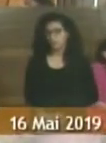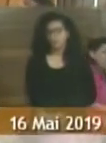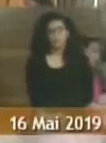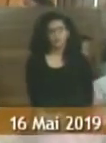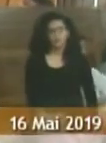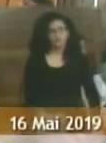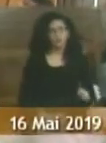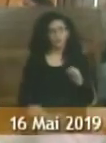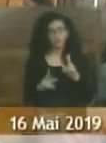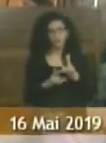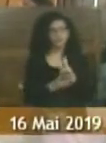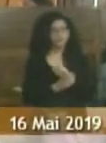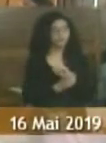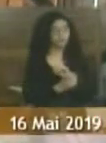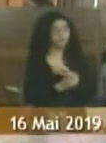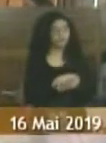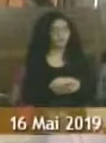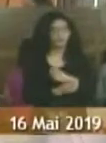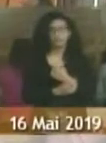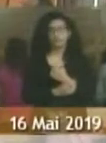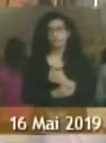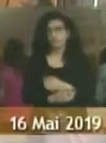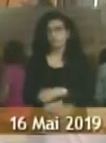Aprovado por 6 votos.